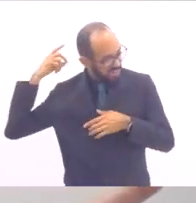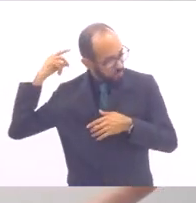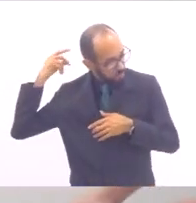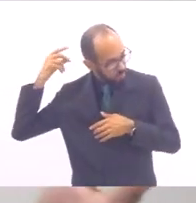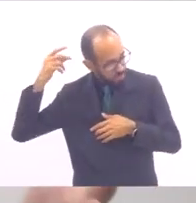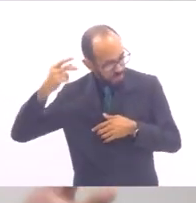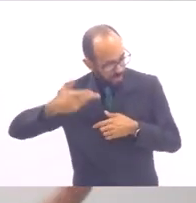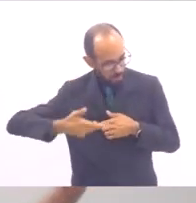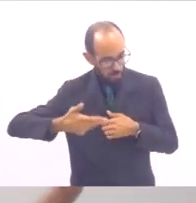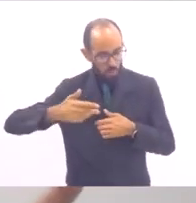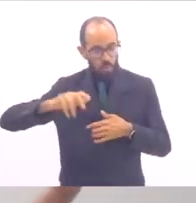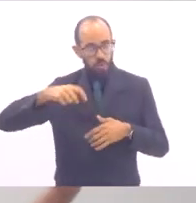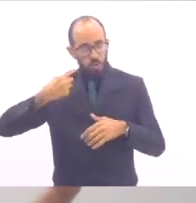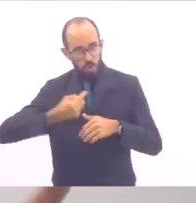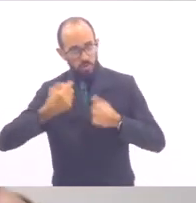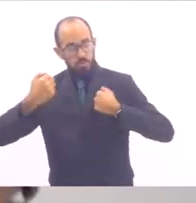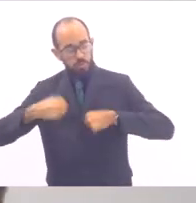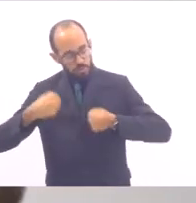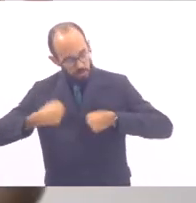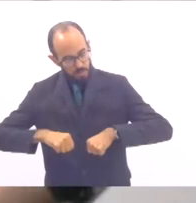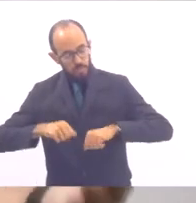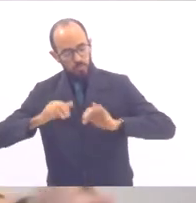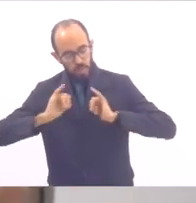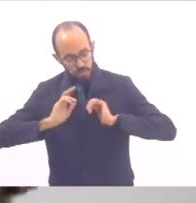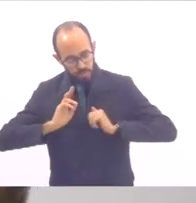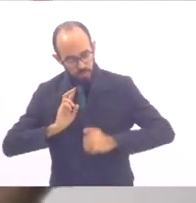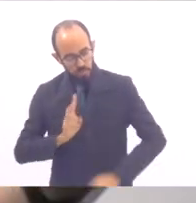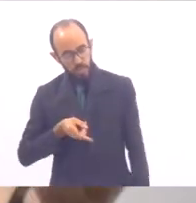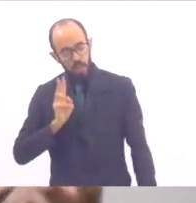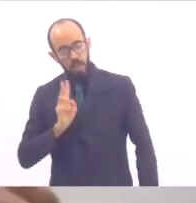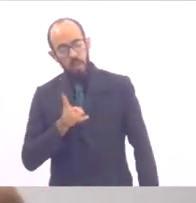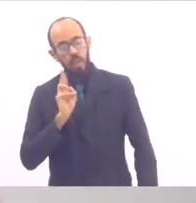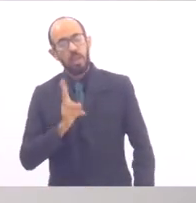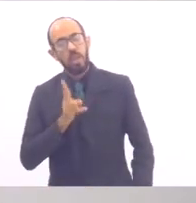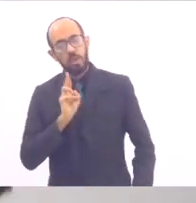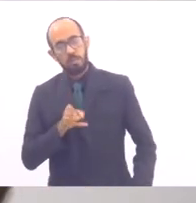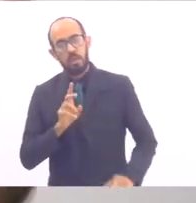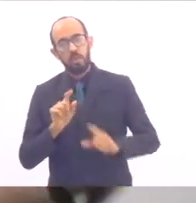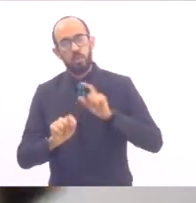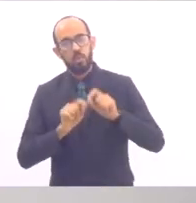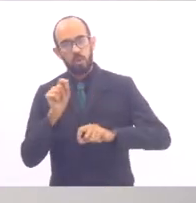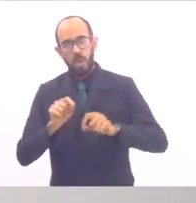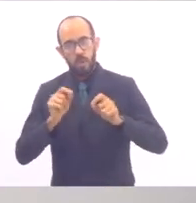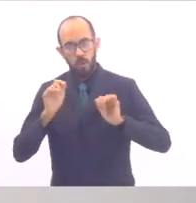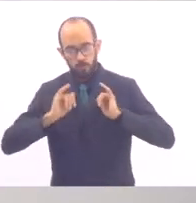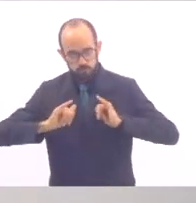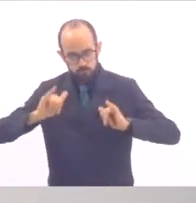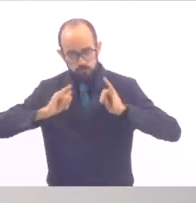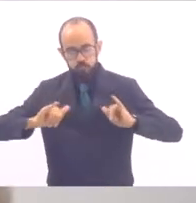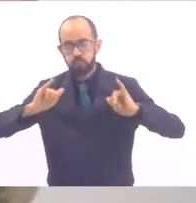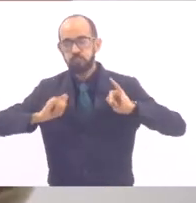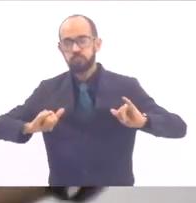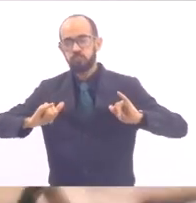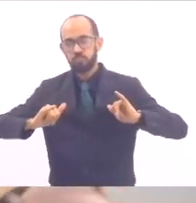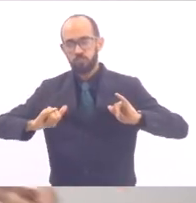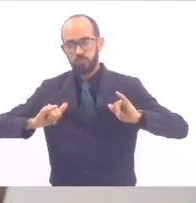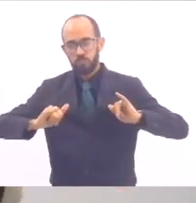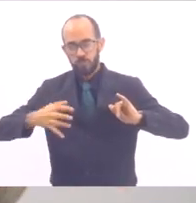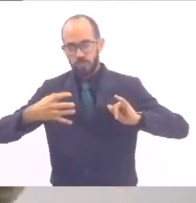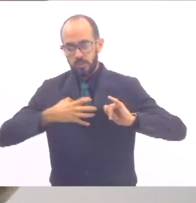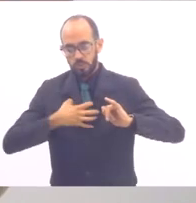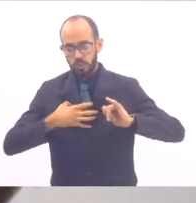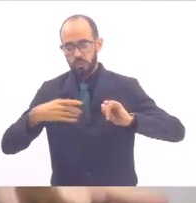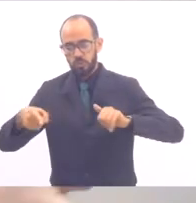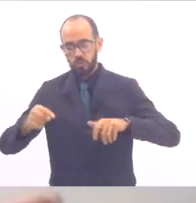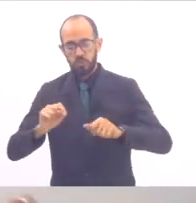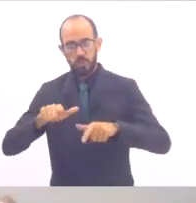A gente precisa, sim, estar sempre à frente, fomentando, trazendo eles para o jogo, sentindo eles,